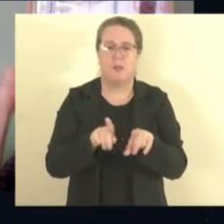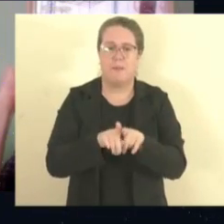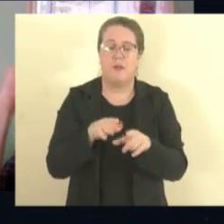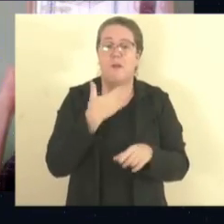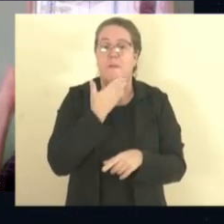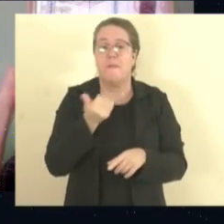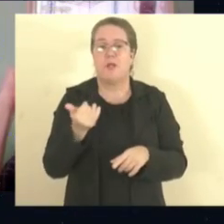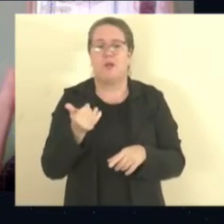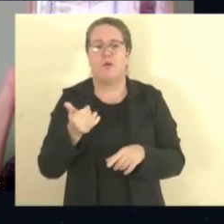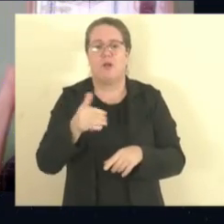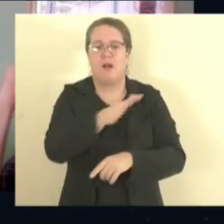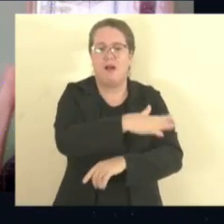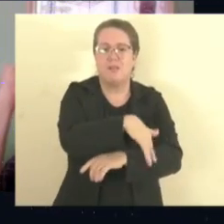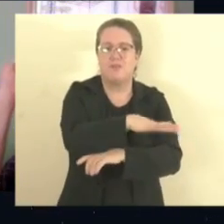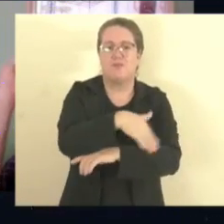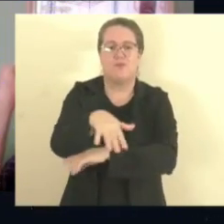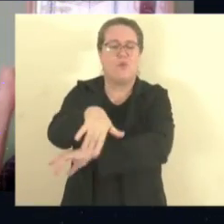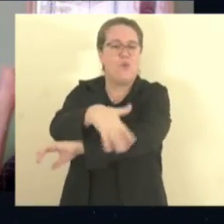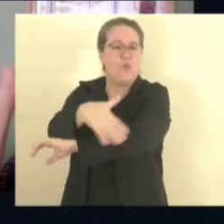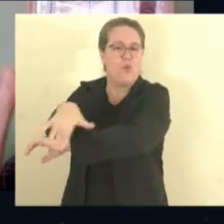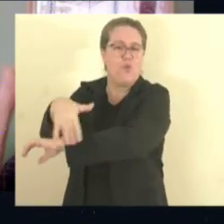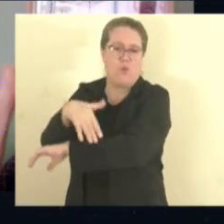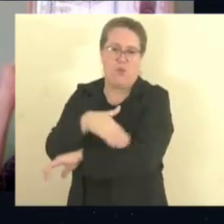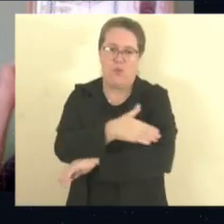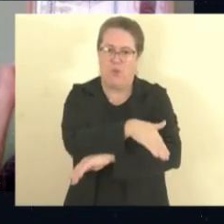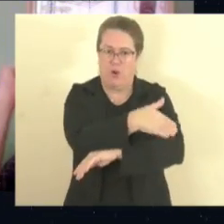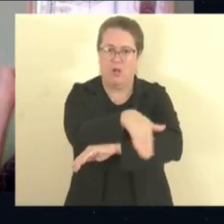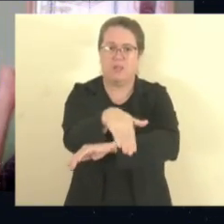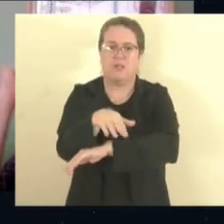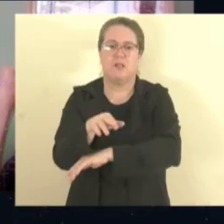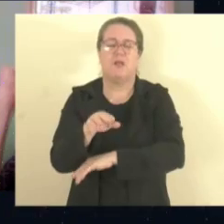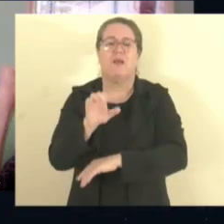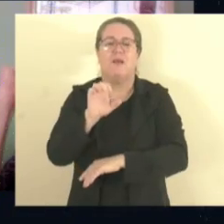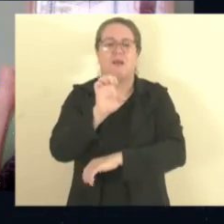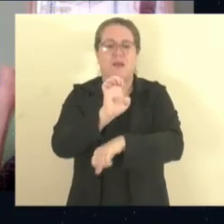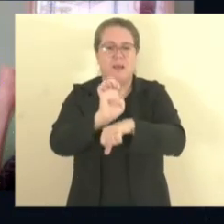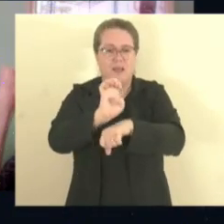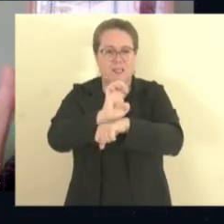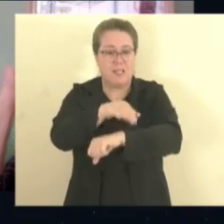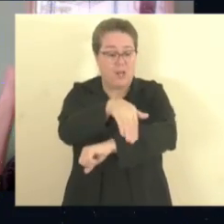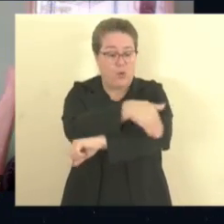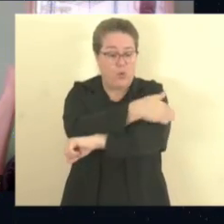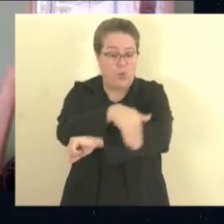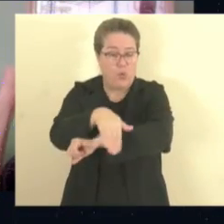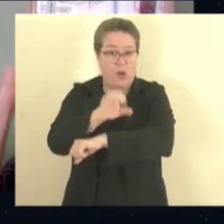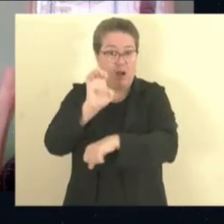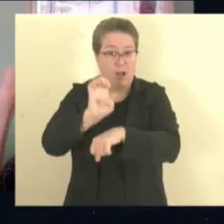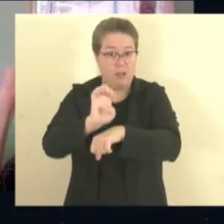das rodovias estaduais, né? Melhorando aí o desempenho dos carros, melhorando